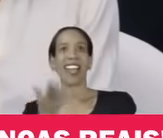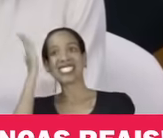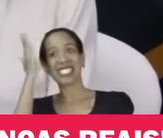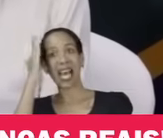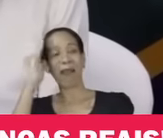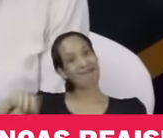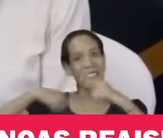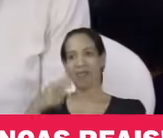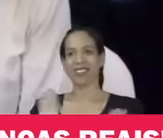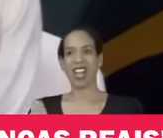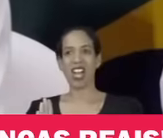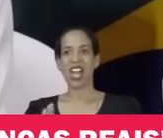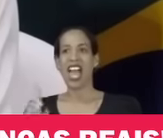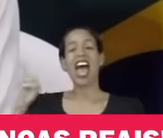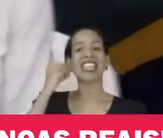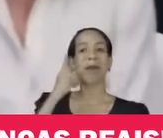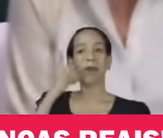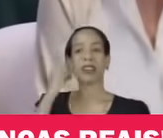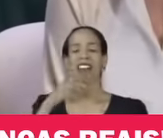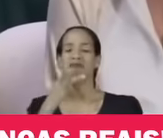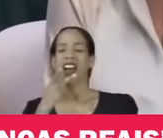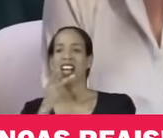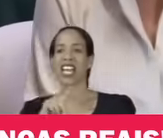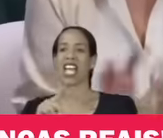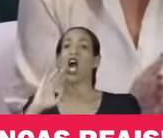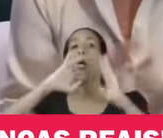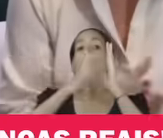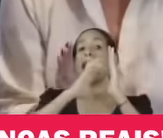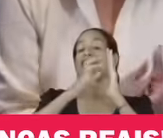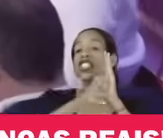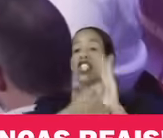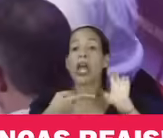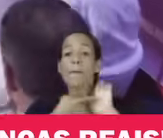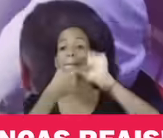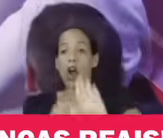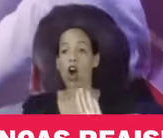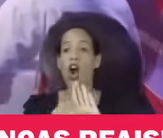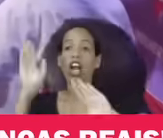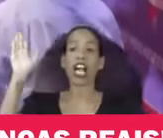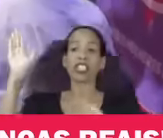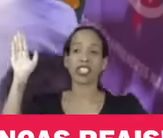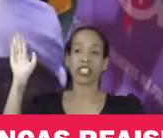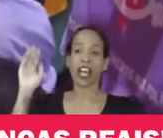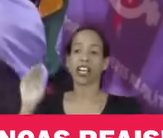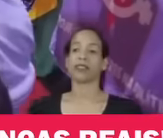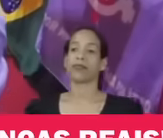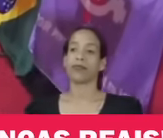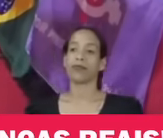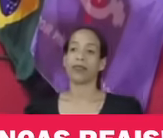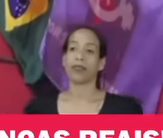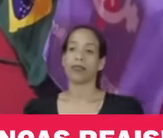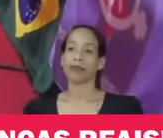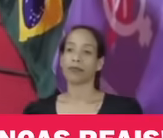com ele depois. Não o deputado A que indica o candidato a vereador, é o partido que indica os candidatos desse país.